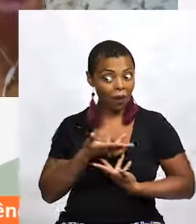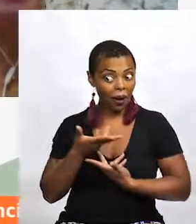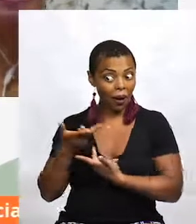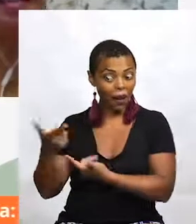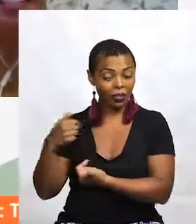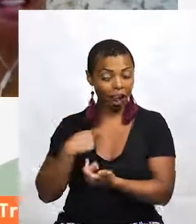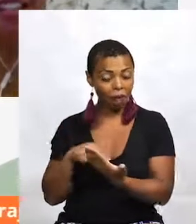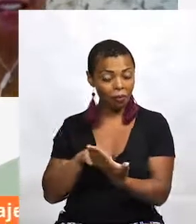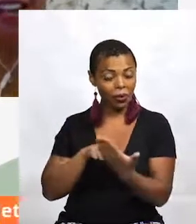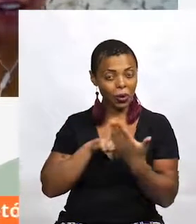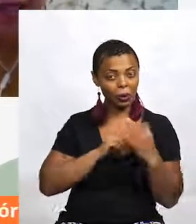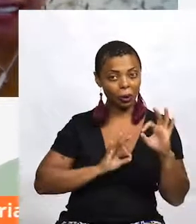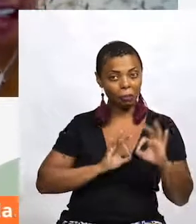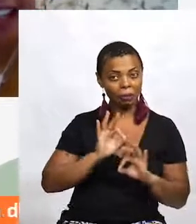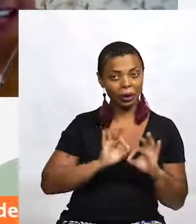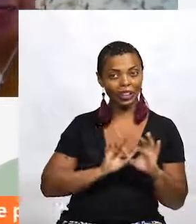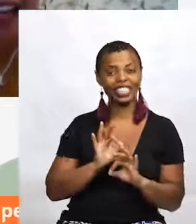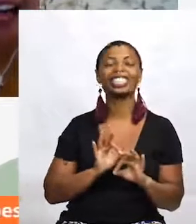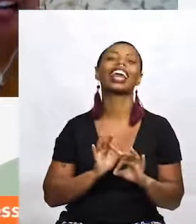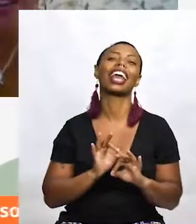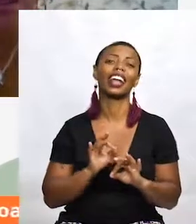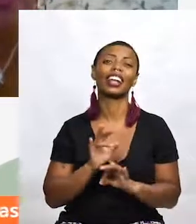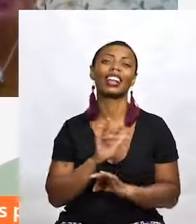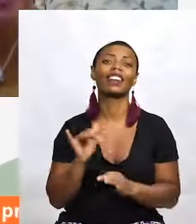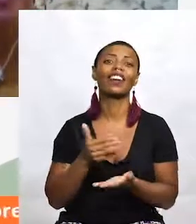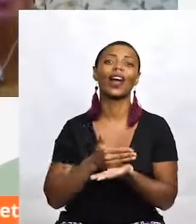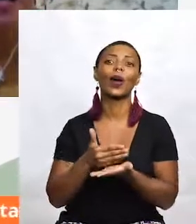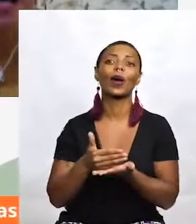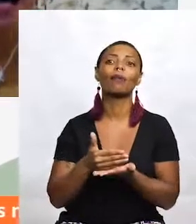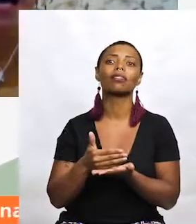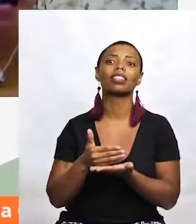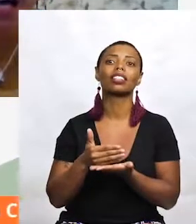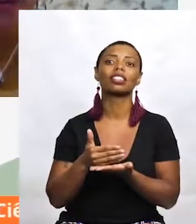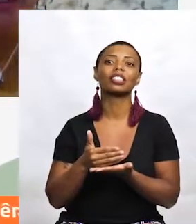projeto, e a gente vai começar a trabalhar com